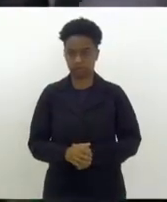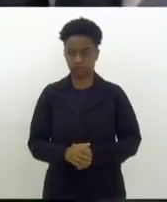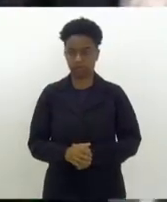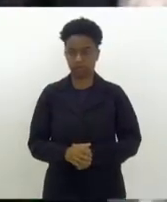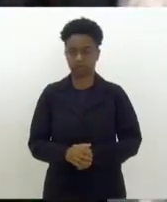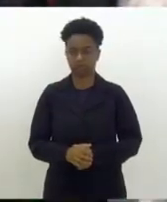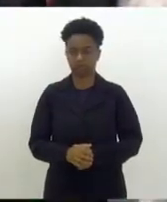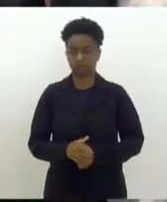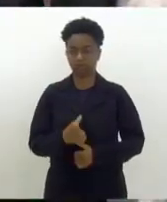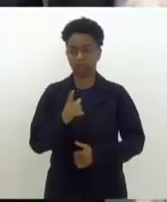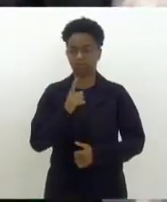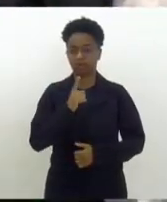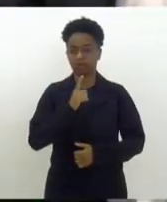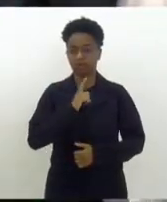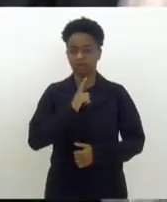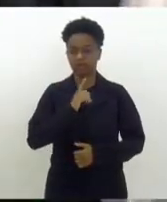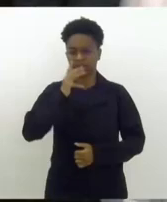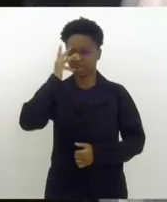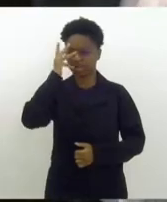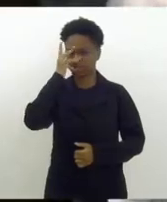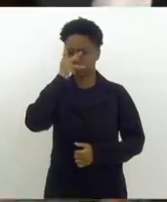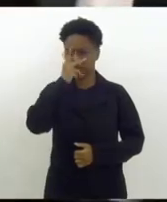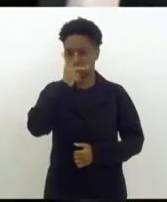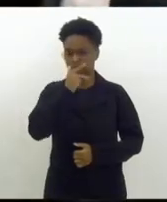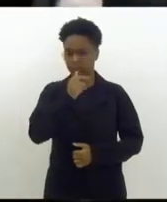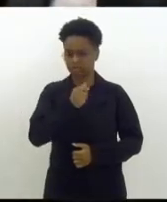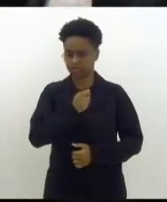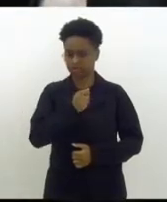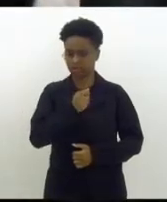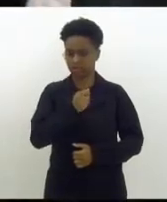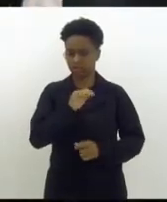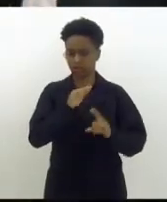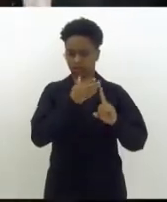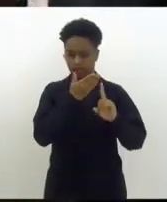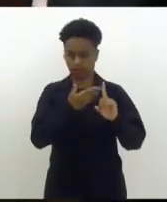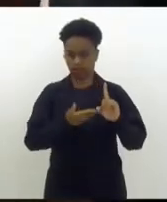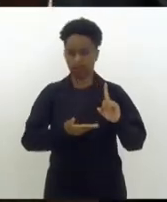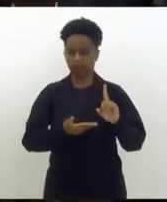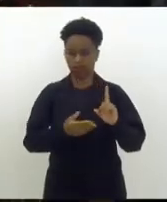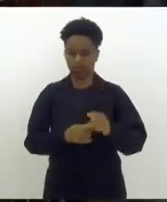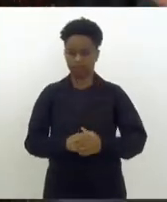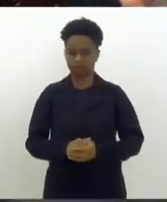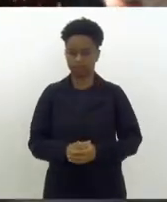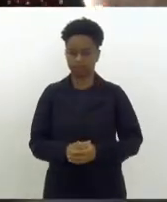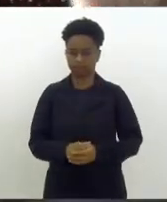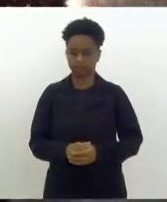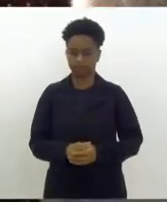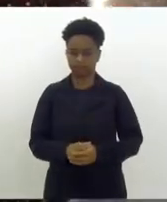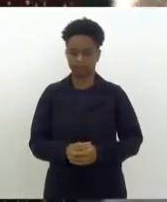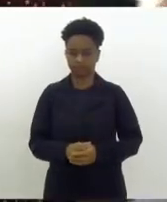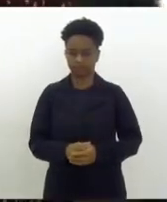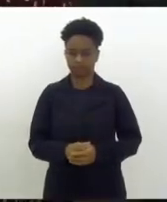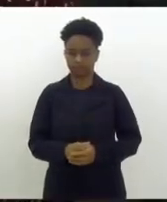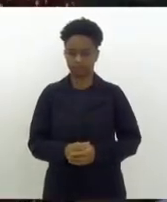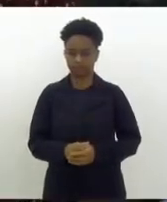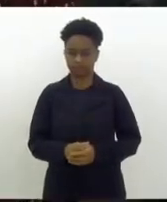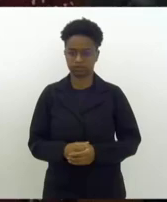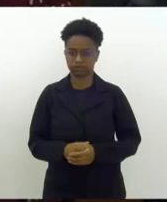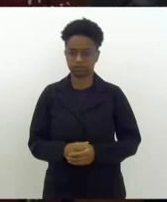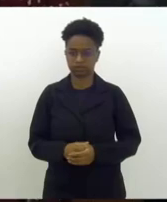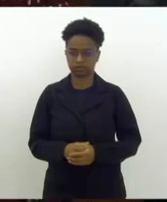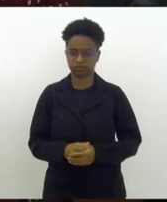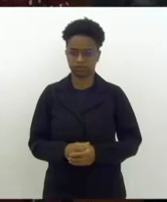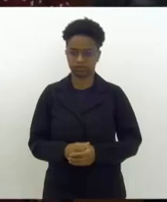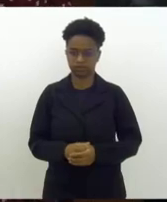teremos aqui uma belíssima sessão solene homenageando não